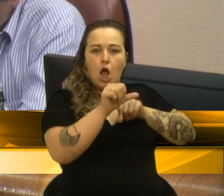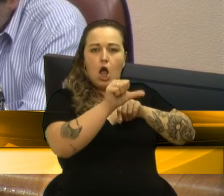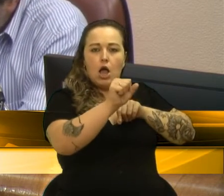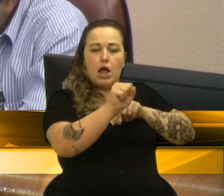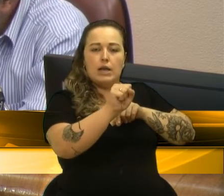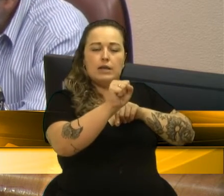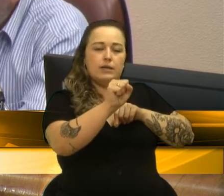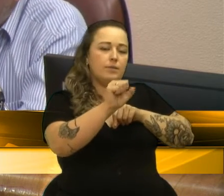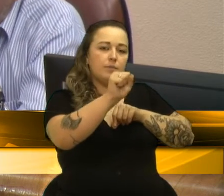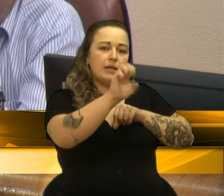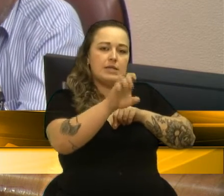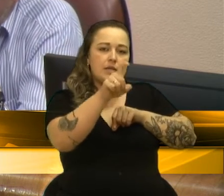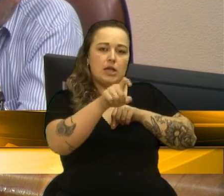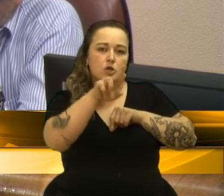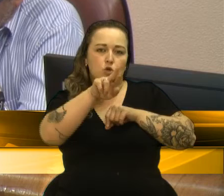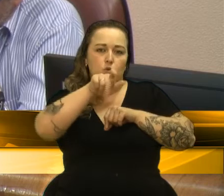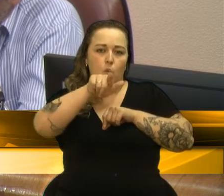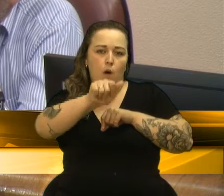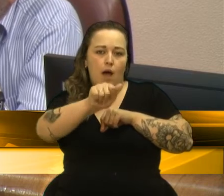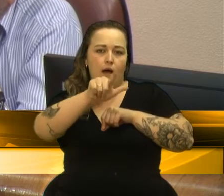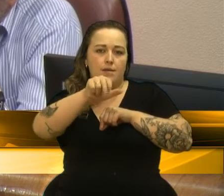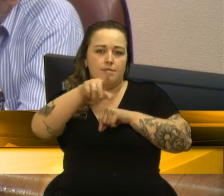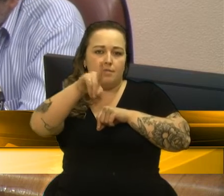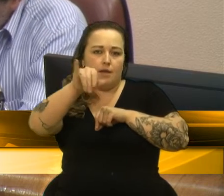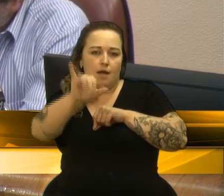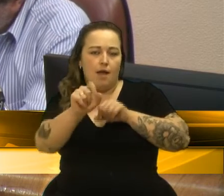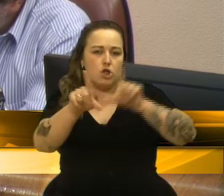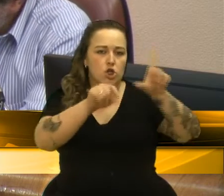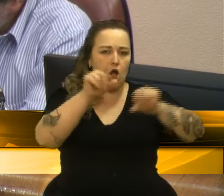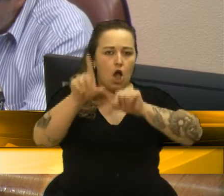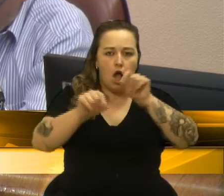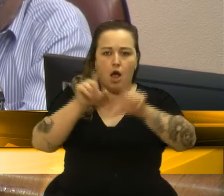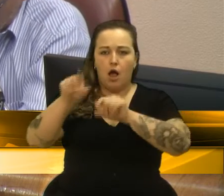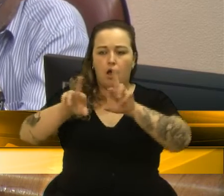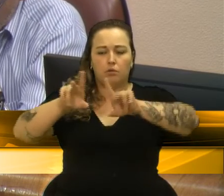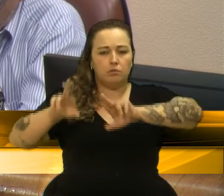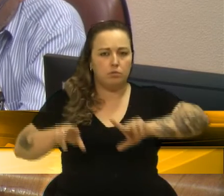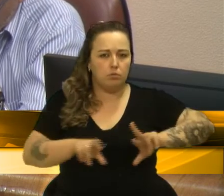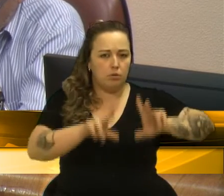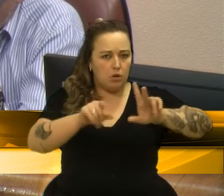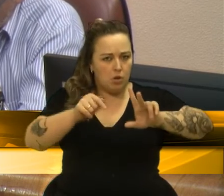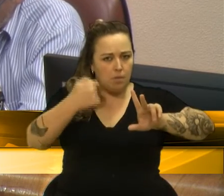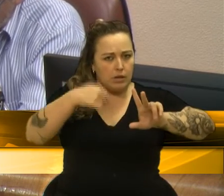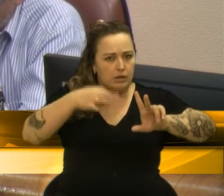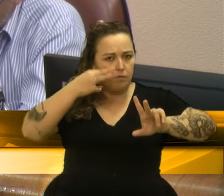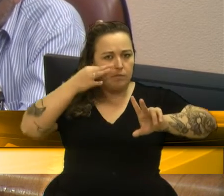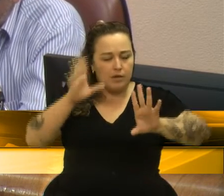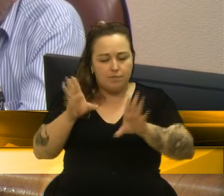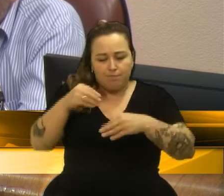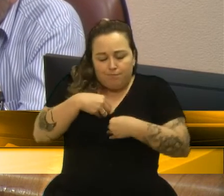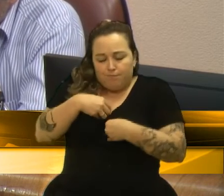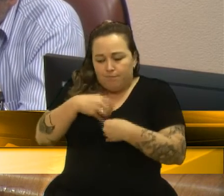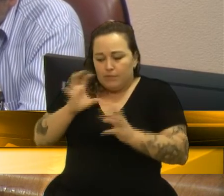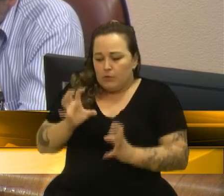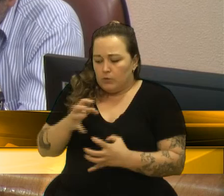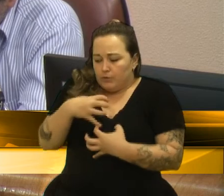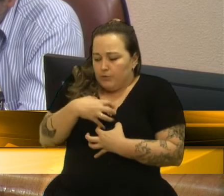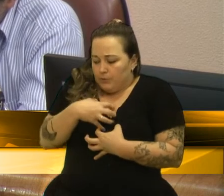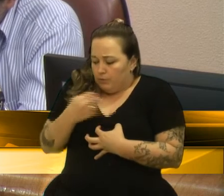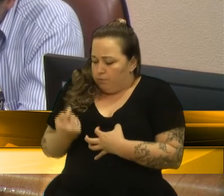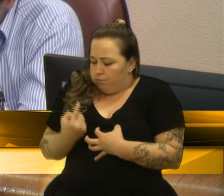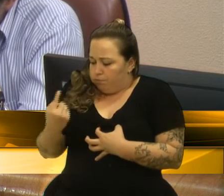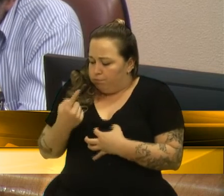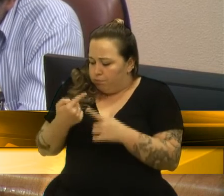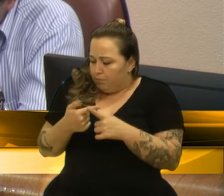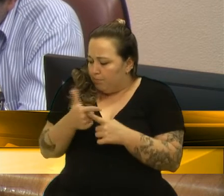heterossexualidade, a comunidade LGBT convive com uma presença muito forte do sentimento de solidão, o que se acentua por não